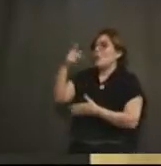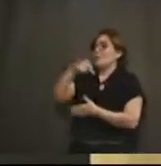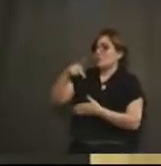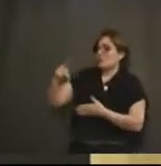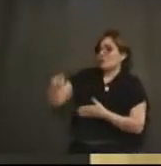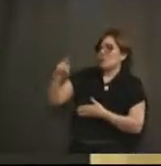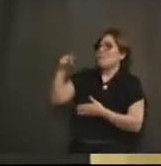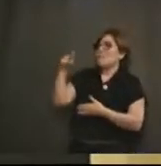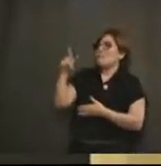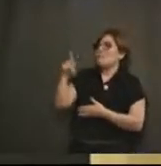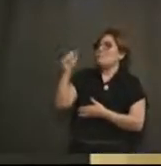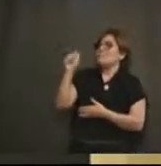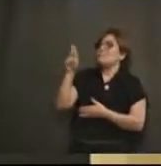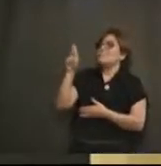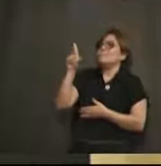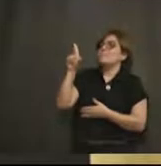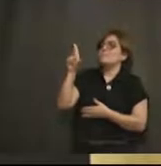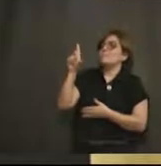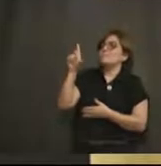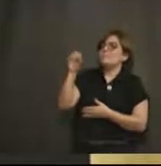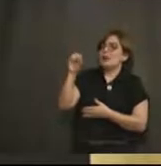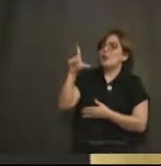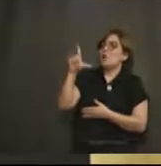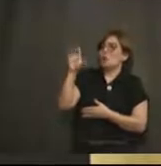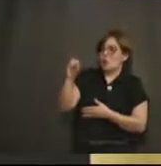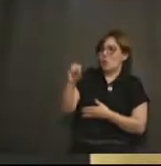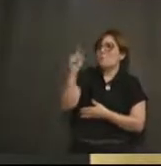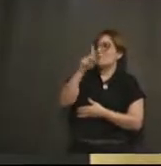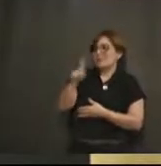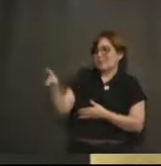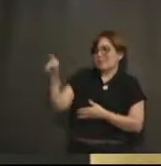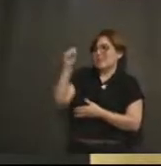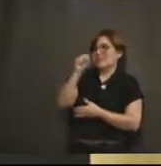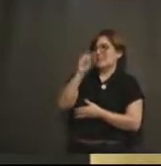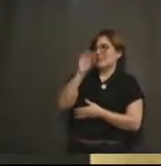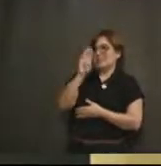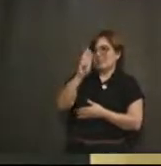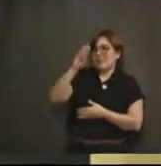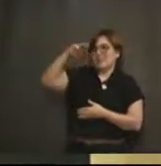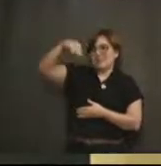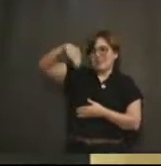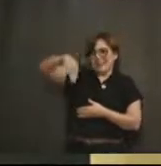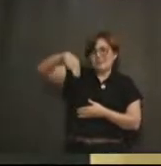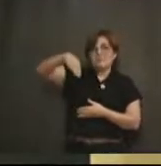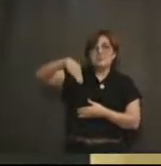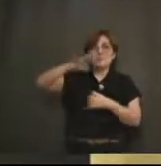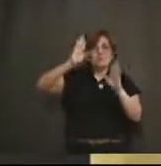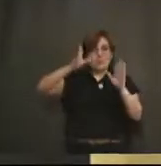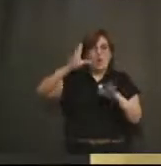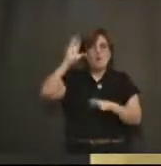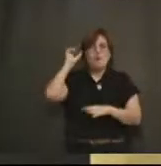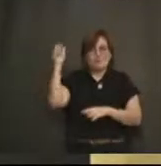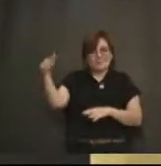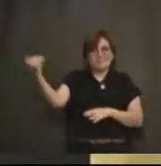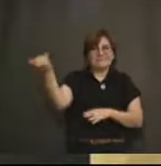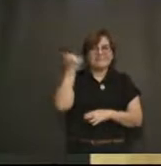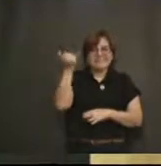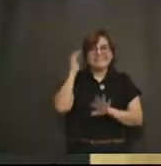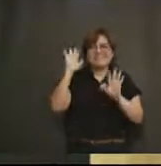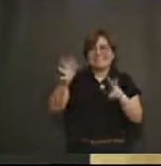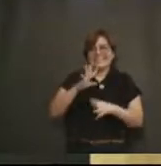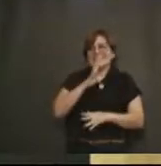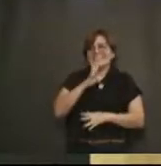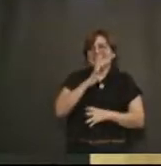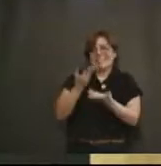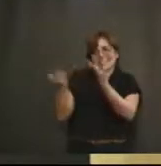presidente da SBM, prazer recebê-los, já ouvi de você, que já conhece, já interagiu bastante